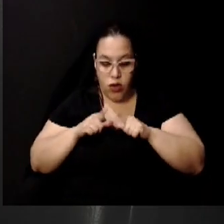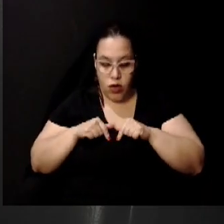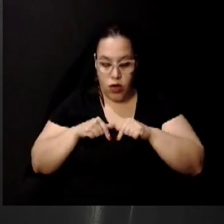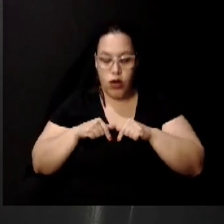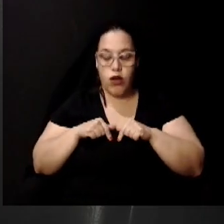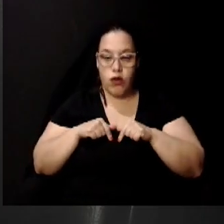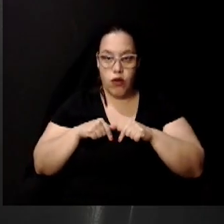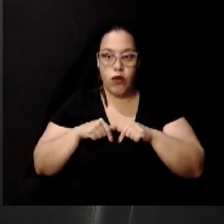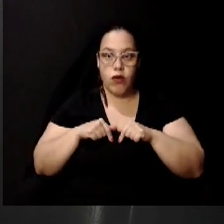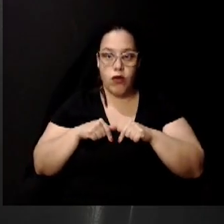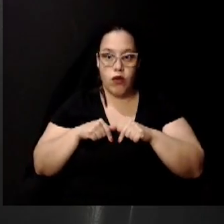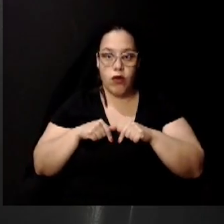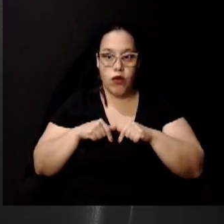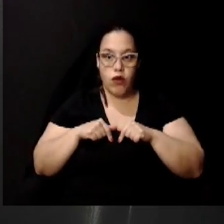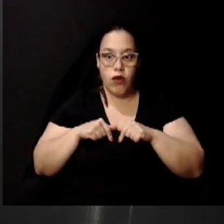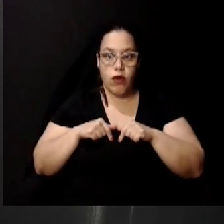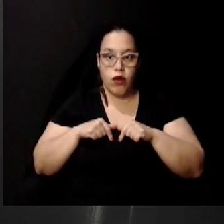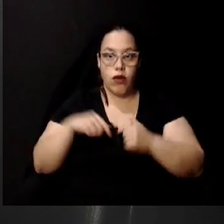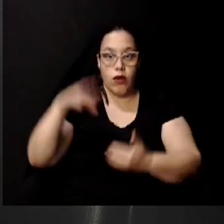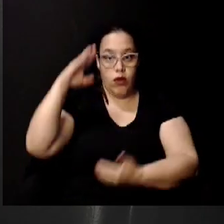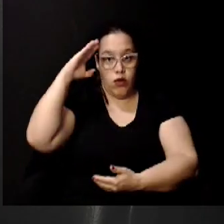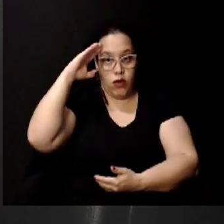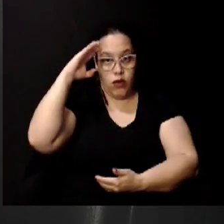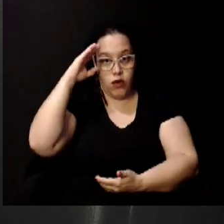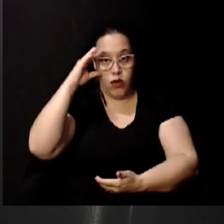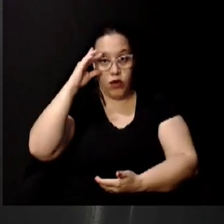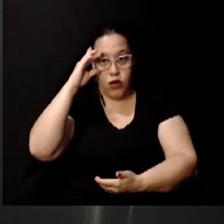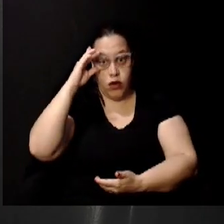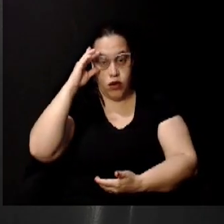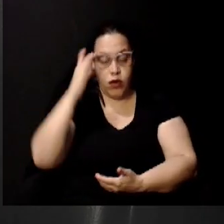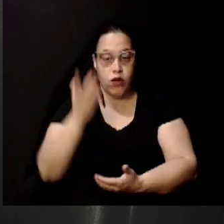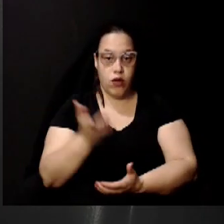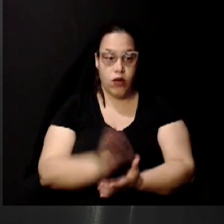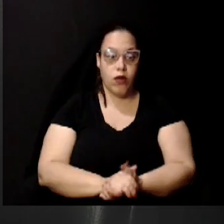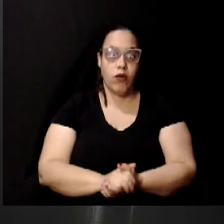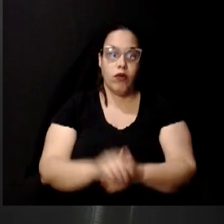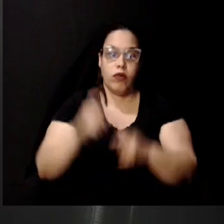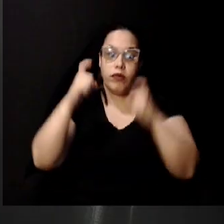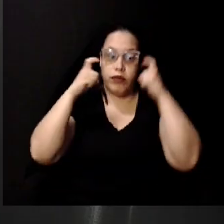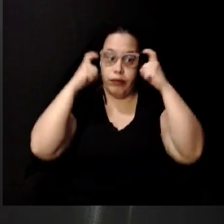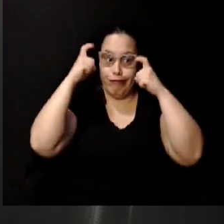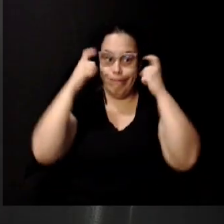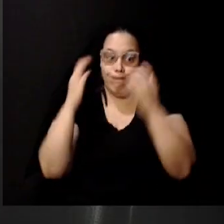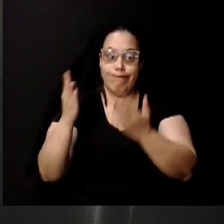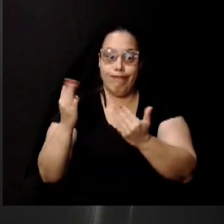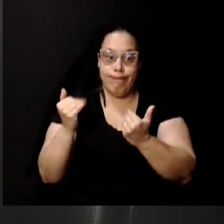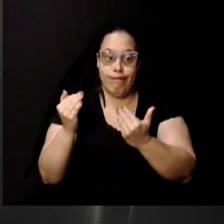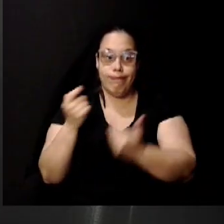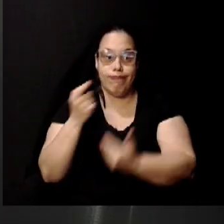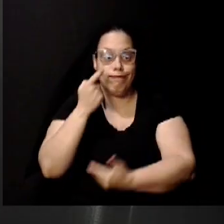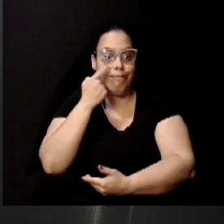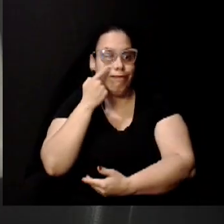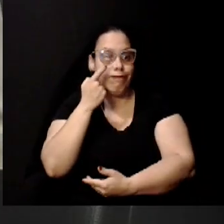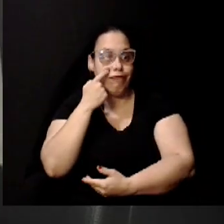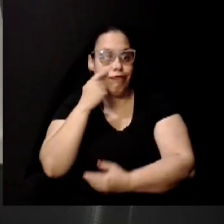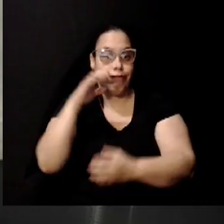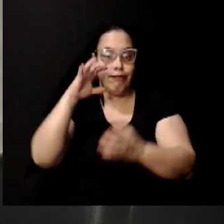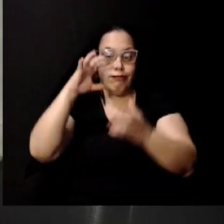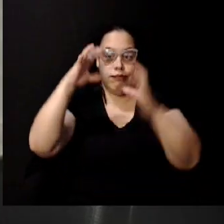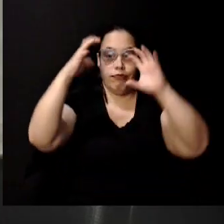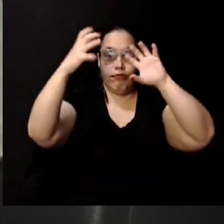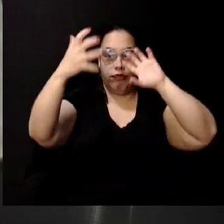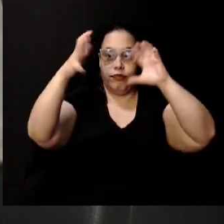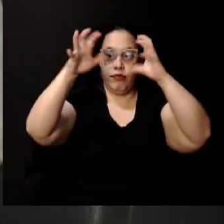pesquisas militares. Então, quer dizer, a gente vê que é uma preocupação da juventude. Eu vejo a preocupação com a questão climática, né, a